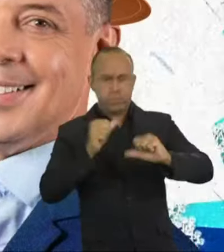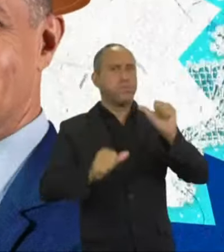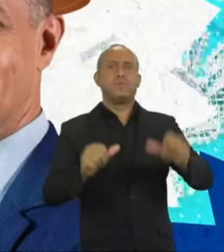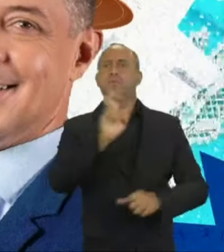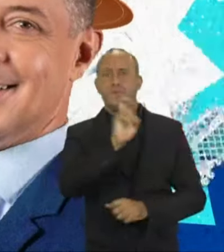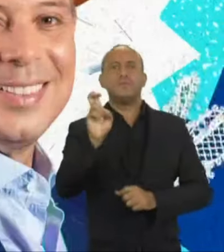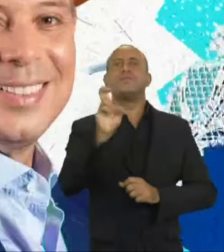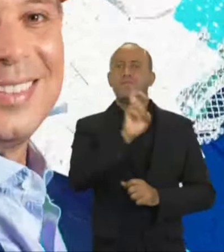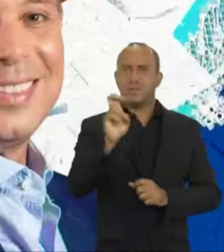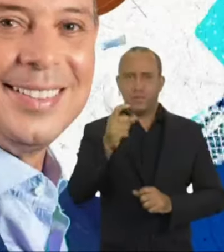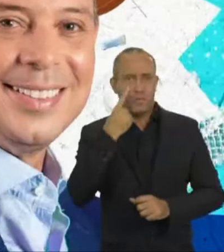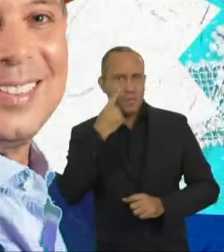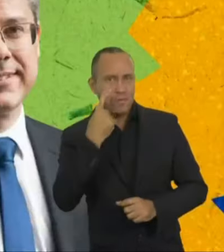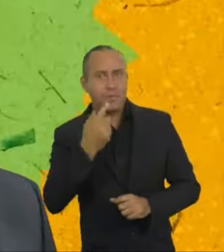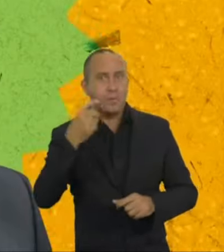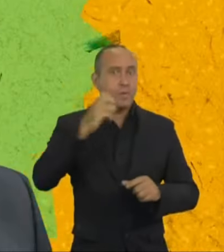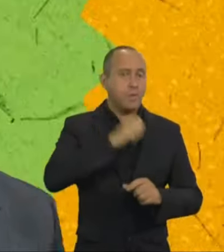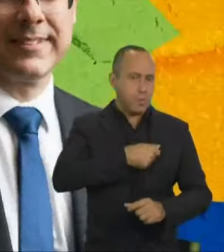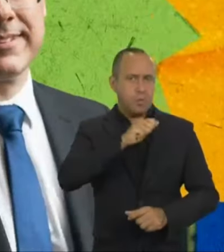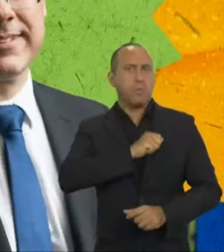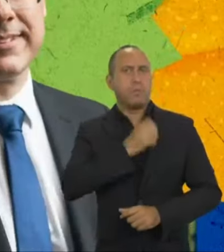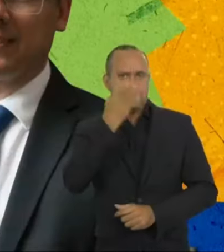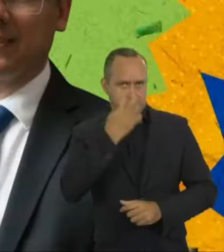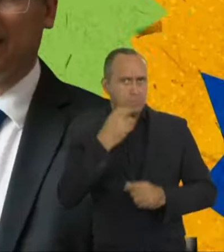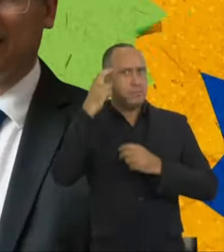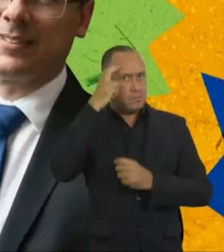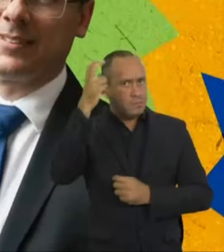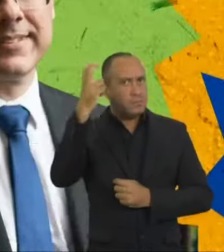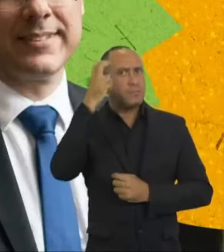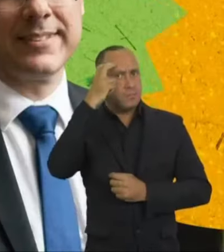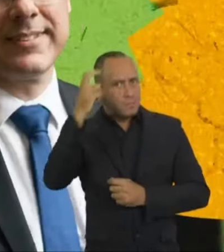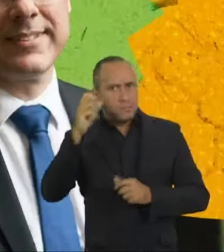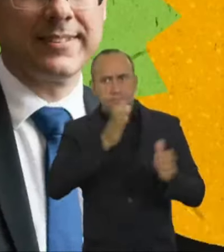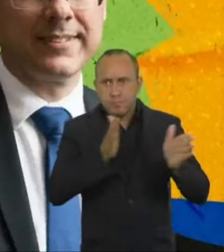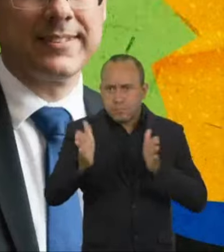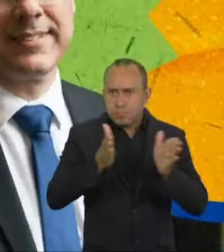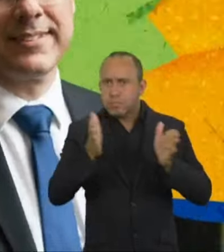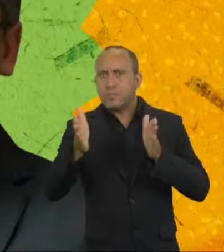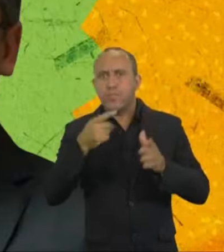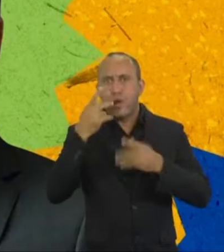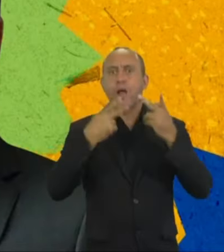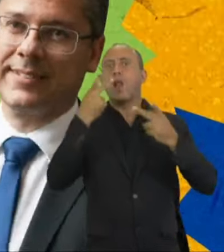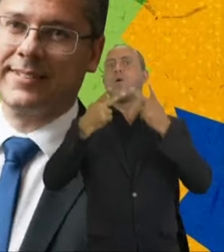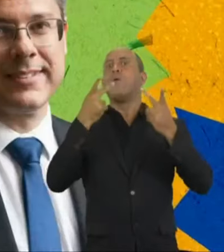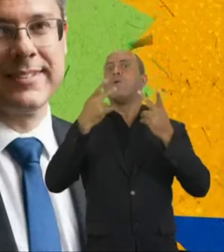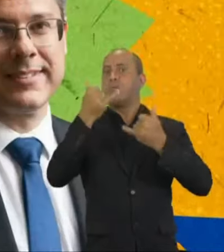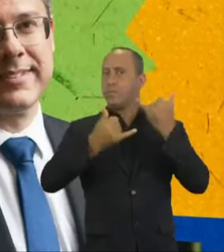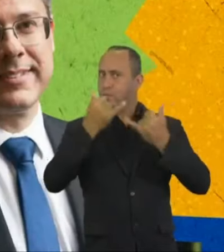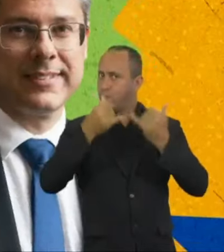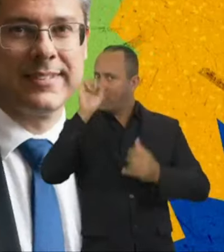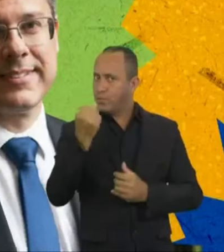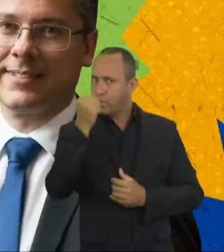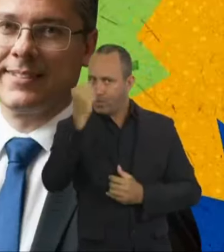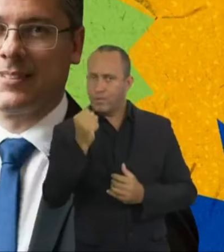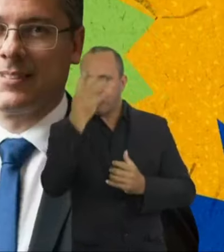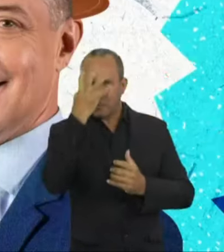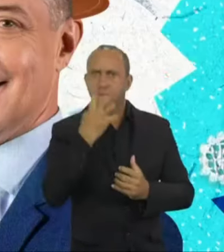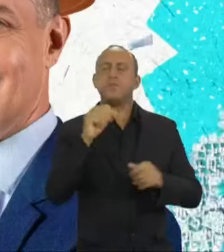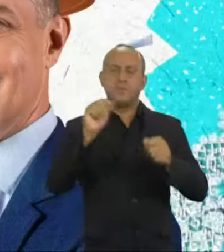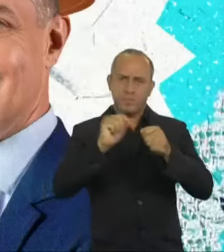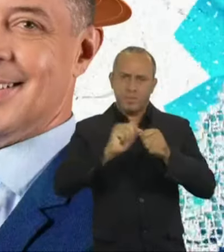meu compadre, eu voto do 5-5. Eu fui com um delegado, cabra sério, consequente. Passado o primeiro turno, ele disse: com Sergipe eu